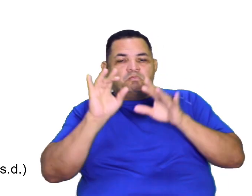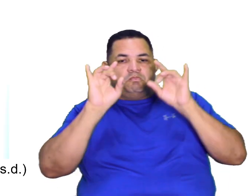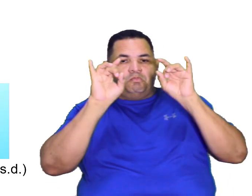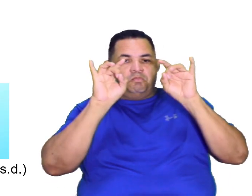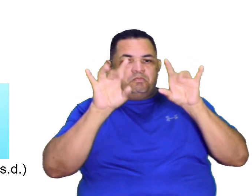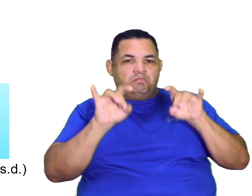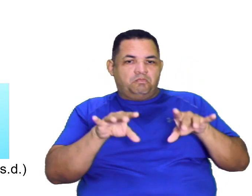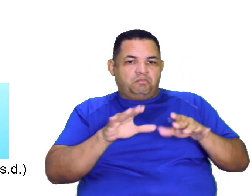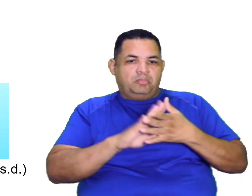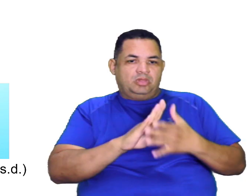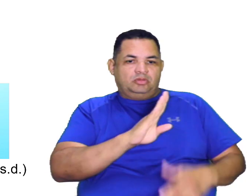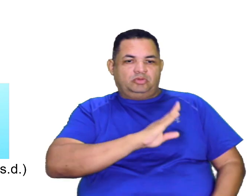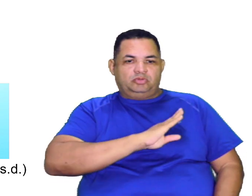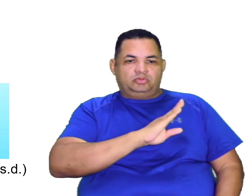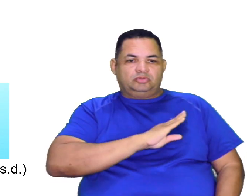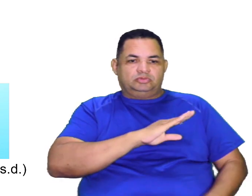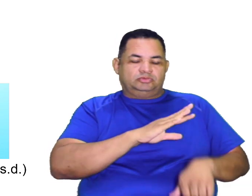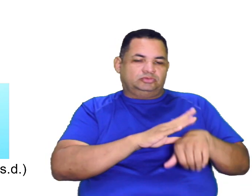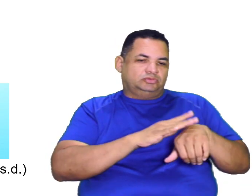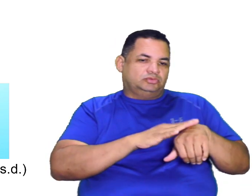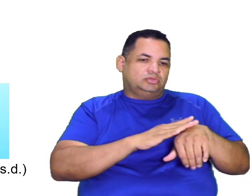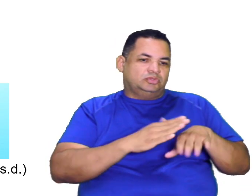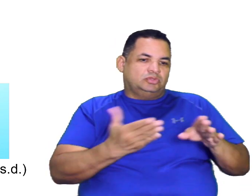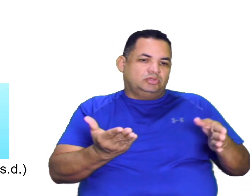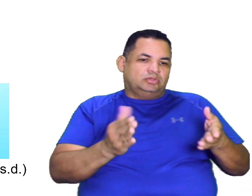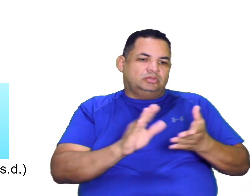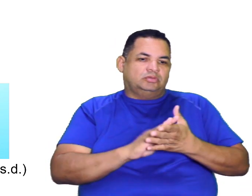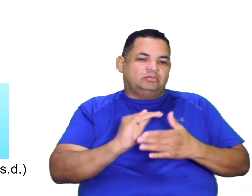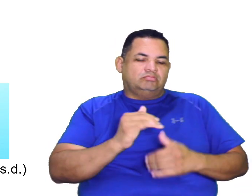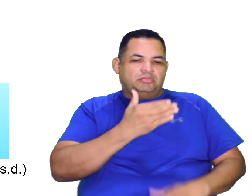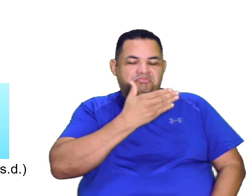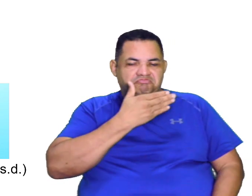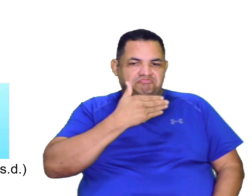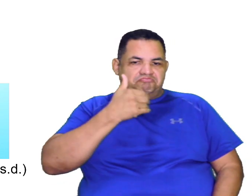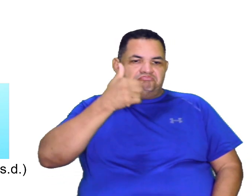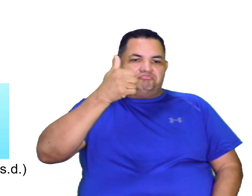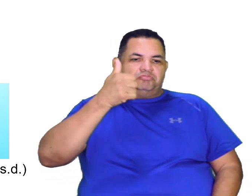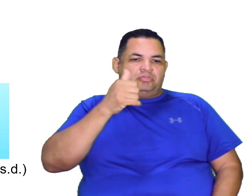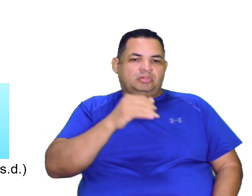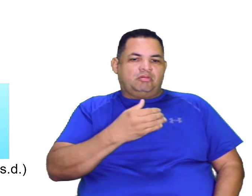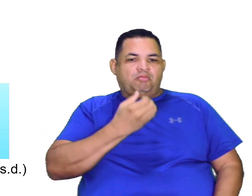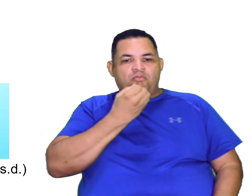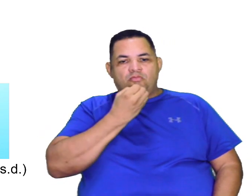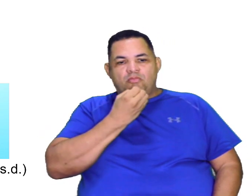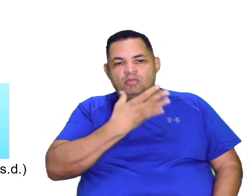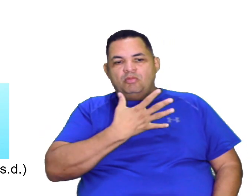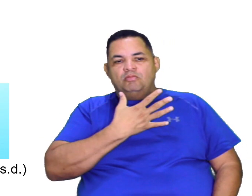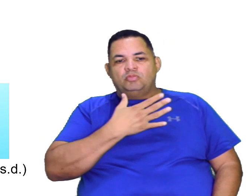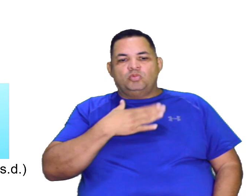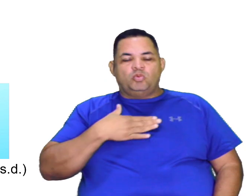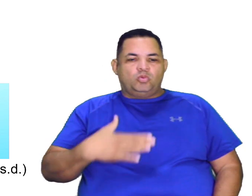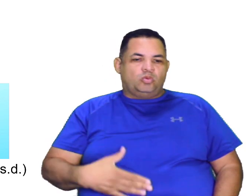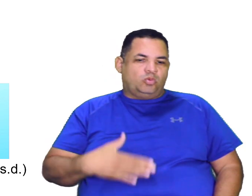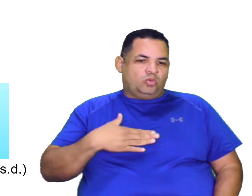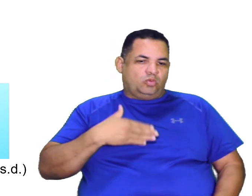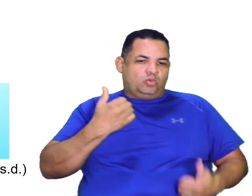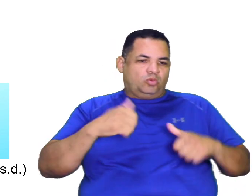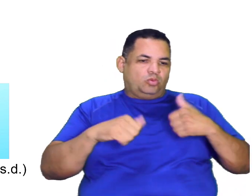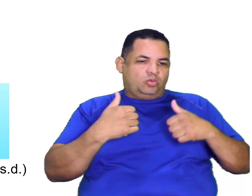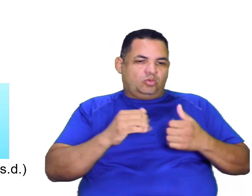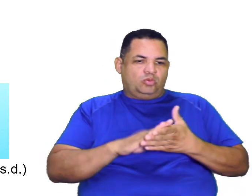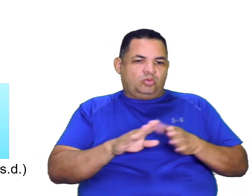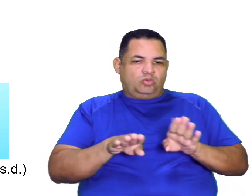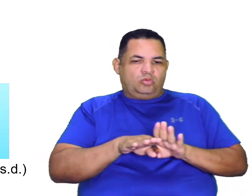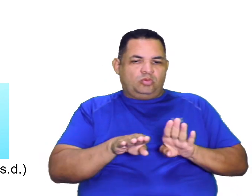doenças cardiovasculares. Esses exercícios vão aumentar a autonomia funcional, aumentar a qualidade de